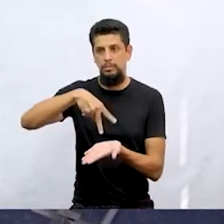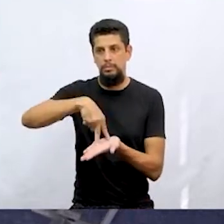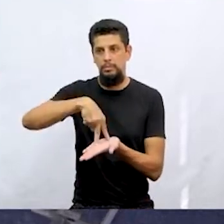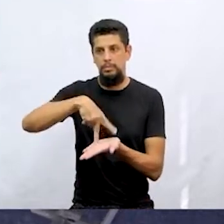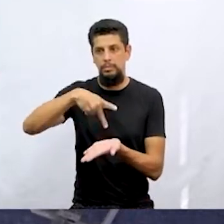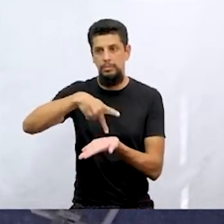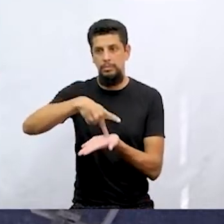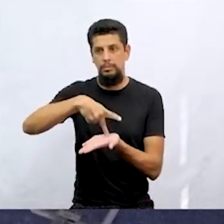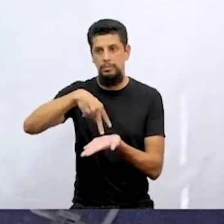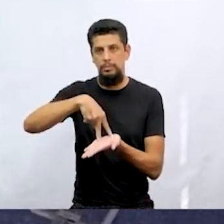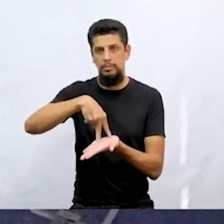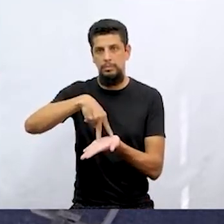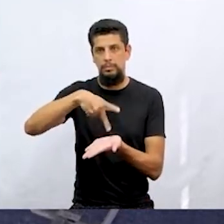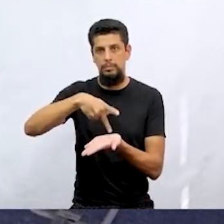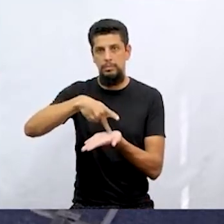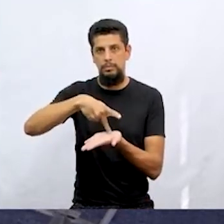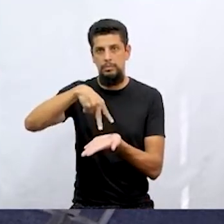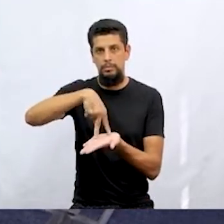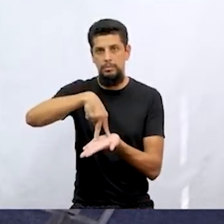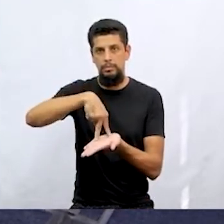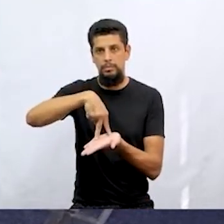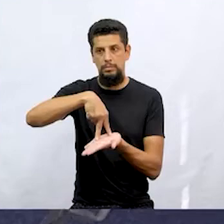Ai, meu Deus, que medo.